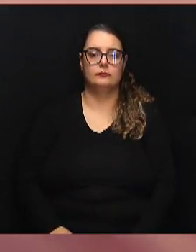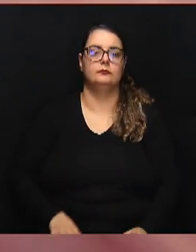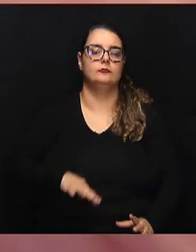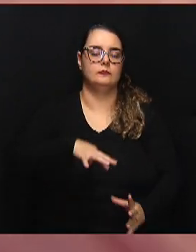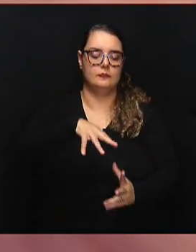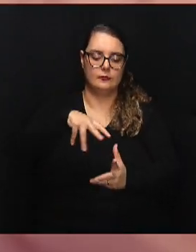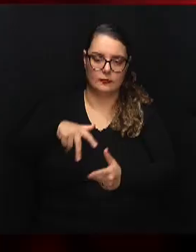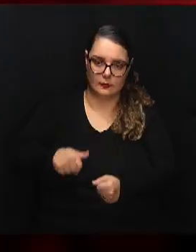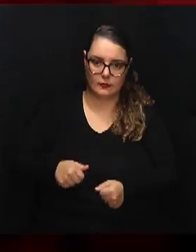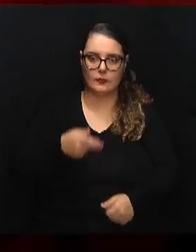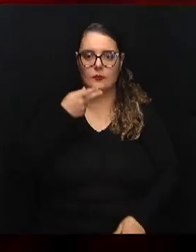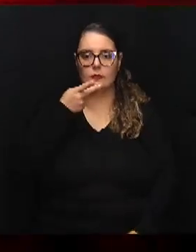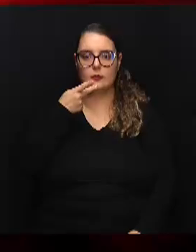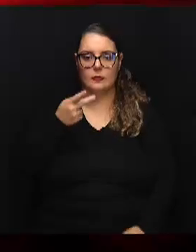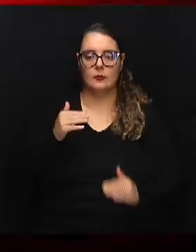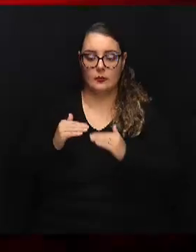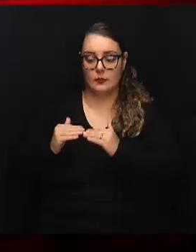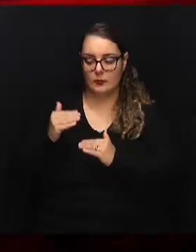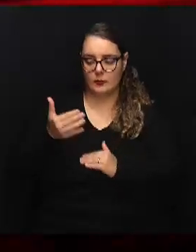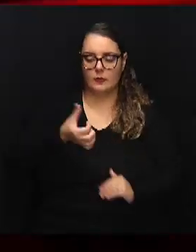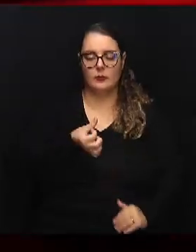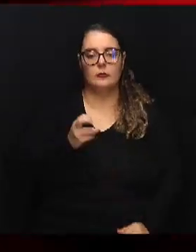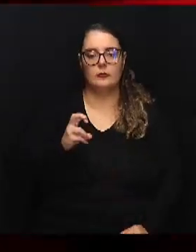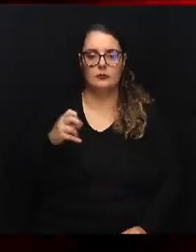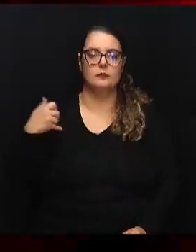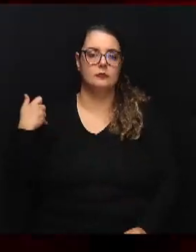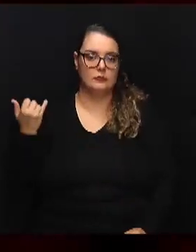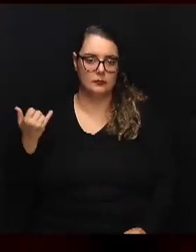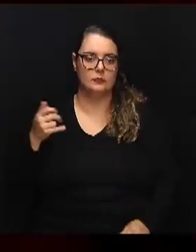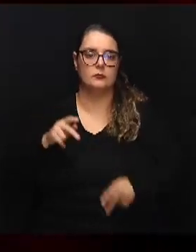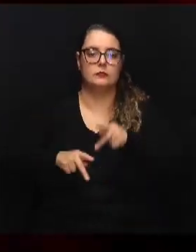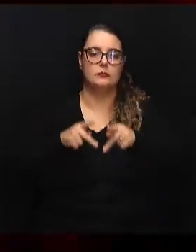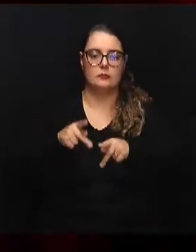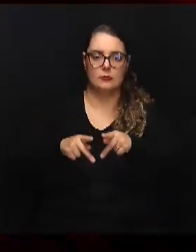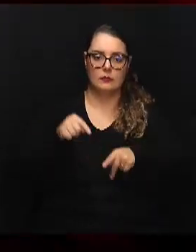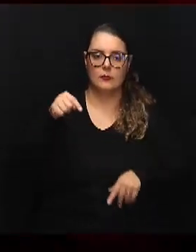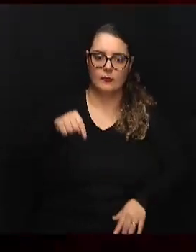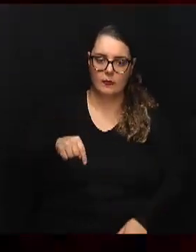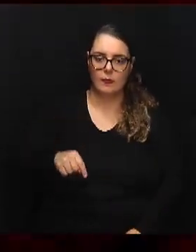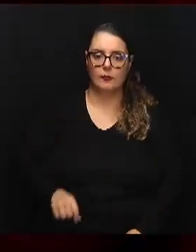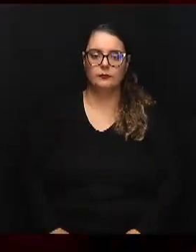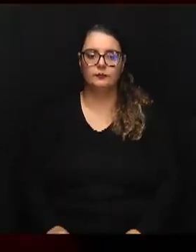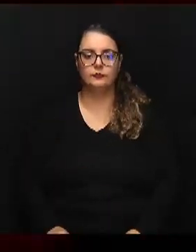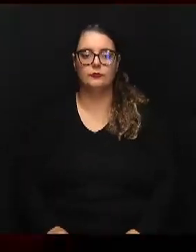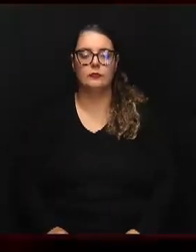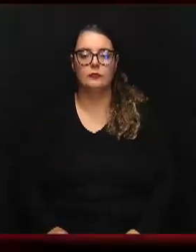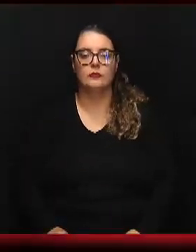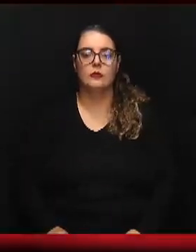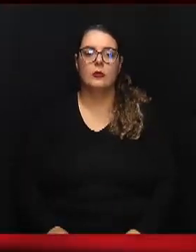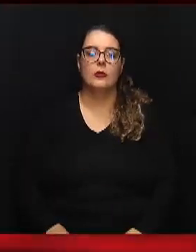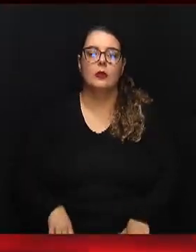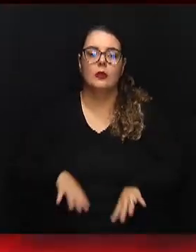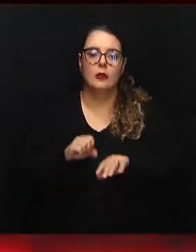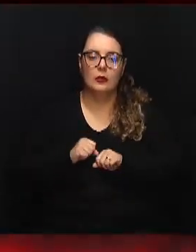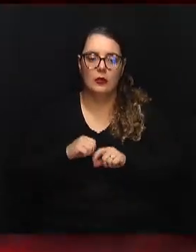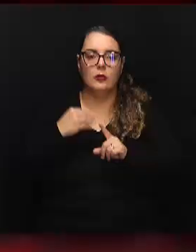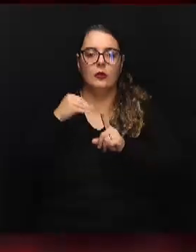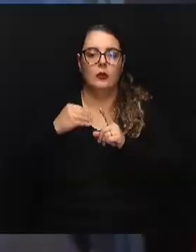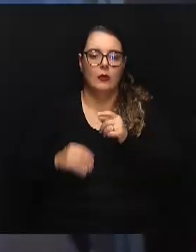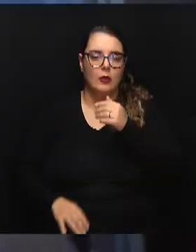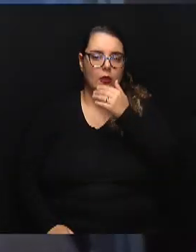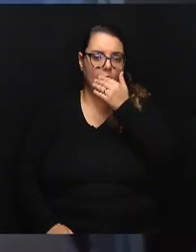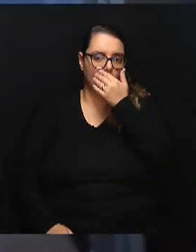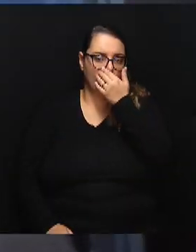mundiais que relatam que acima dos 65 anos, essa população ela é mais suscetível, mais vulnerável a